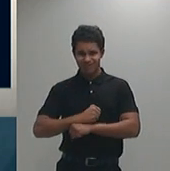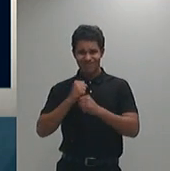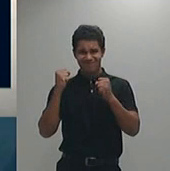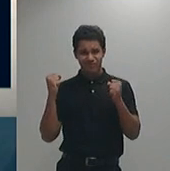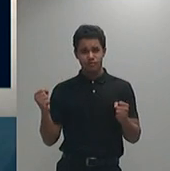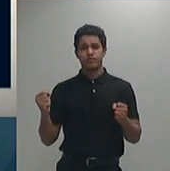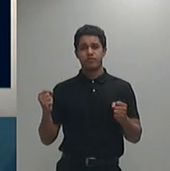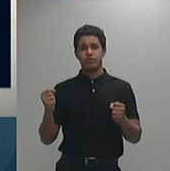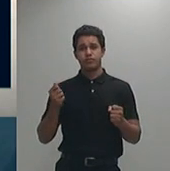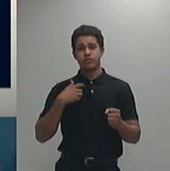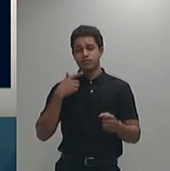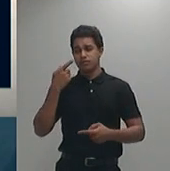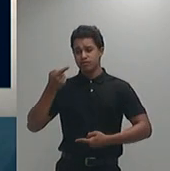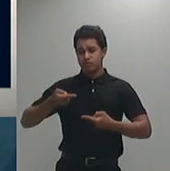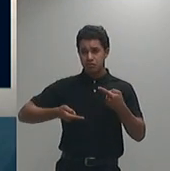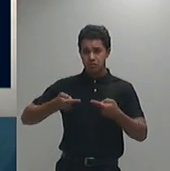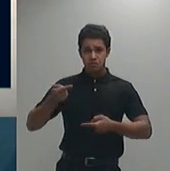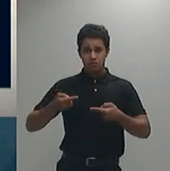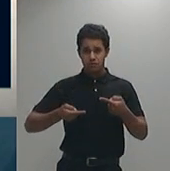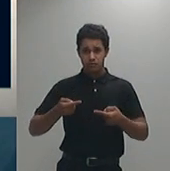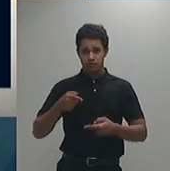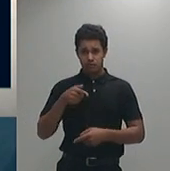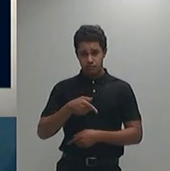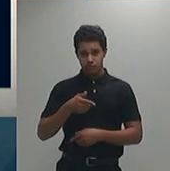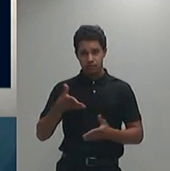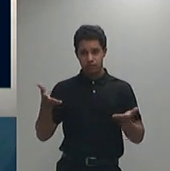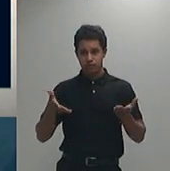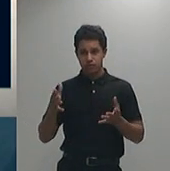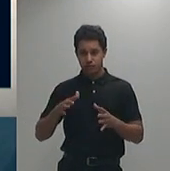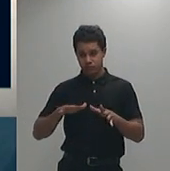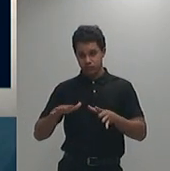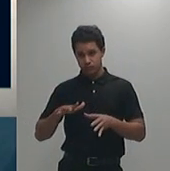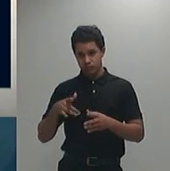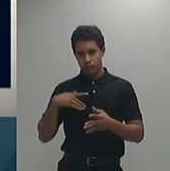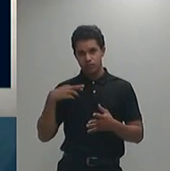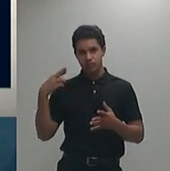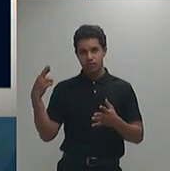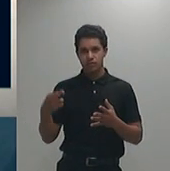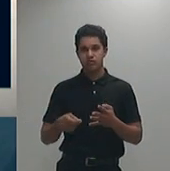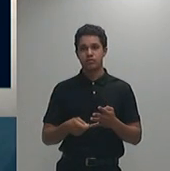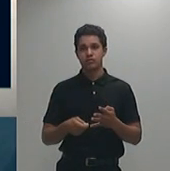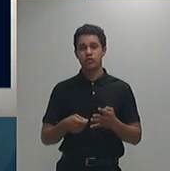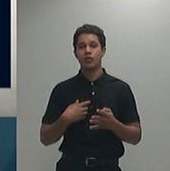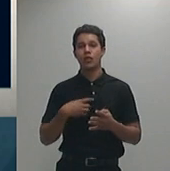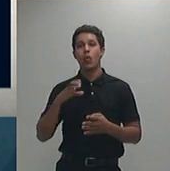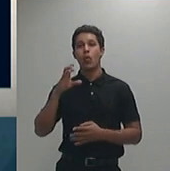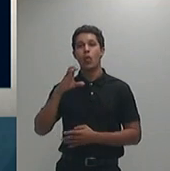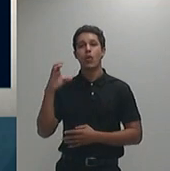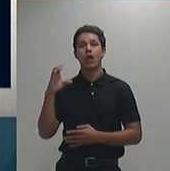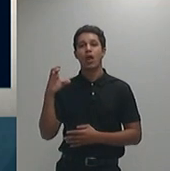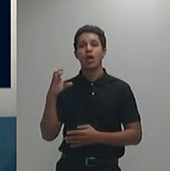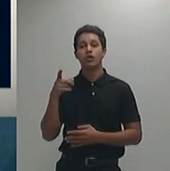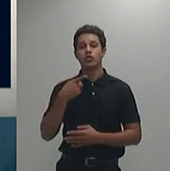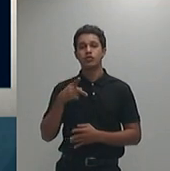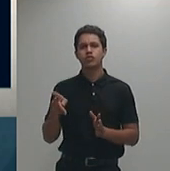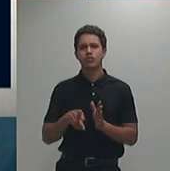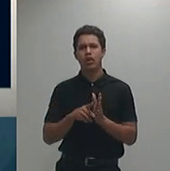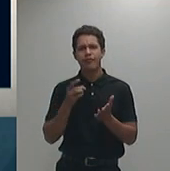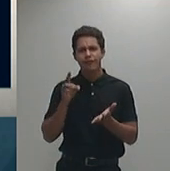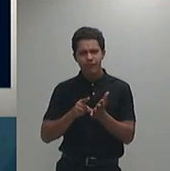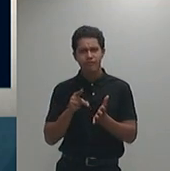de discutir nessa ação rescisória o crédito de sua titularidade